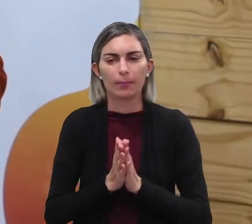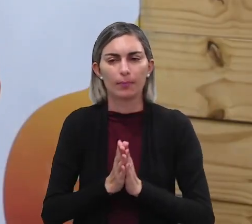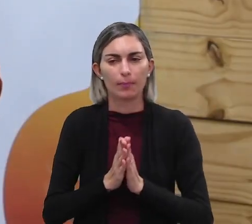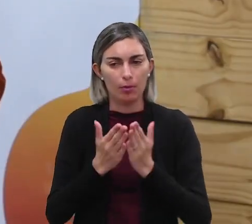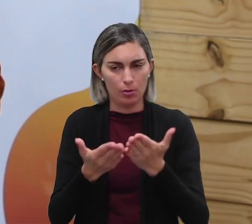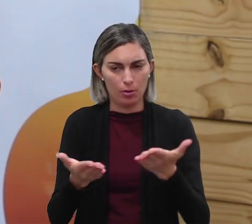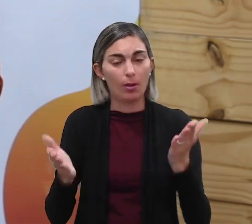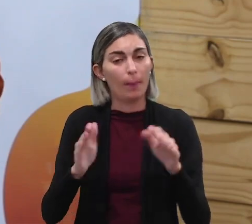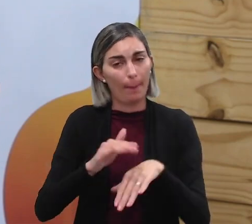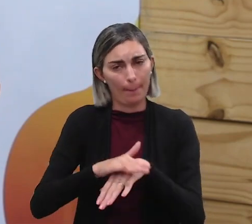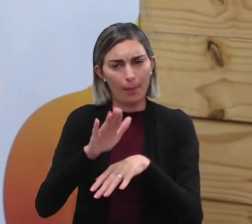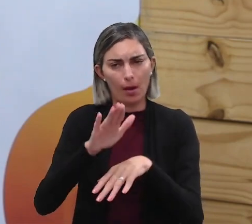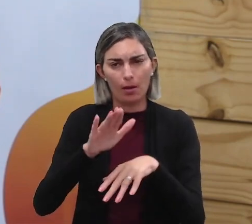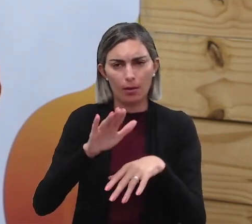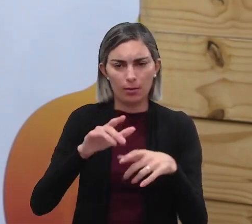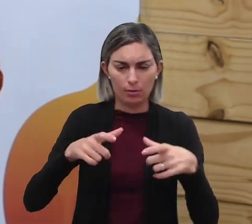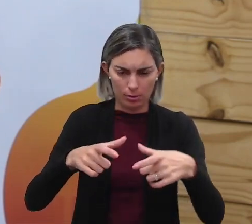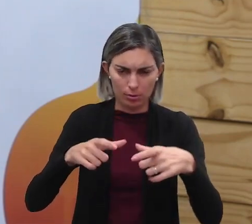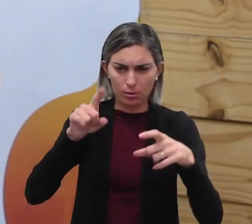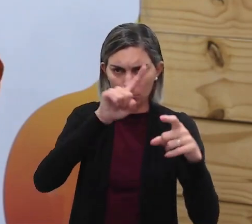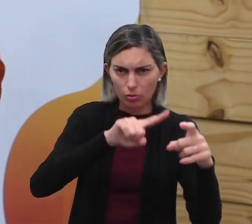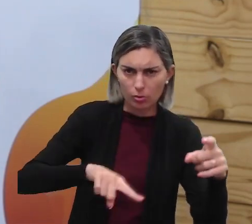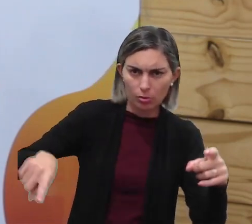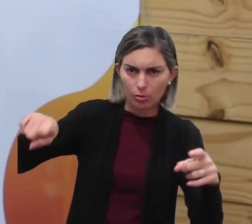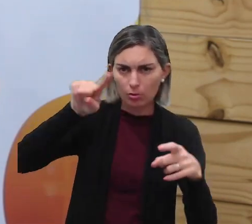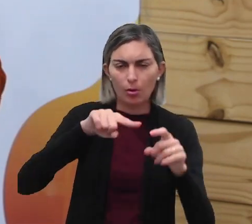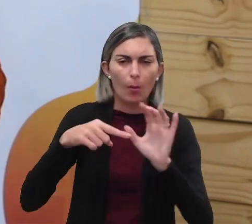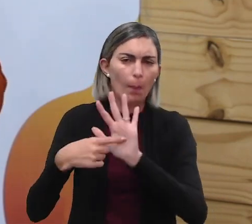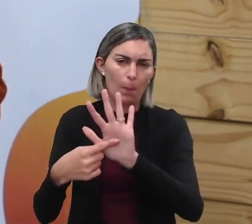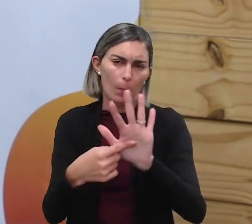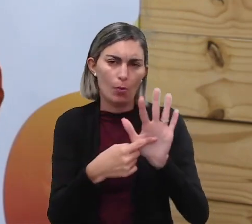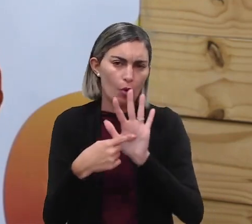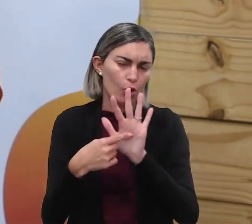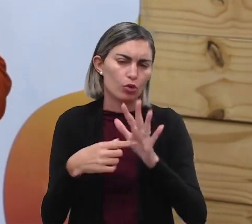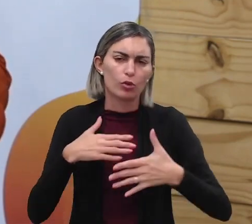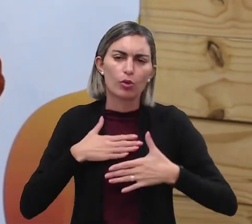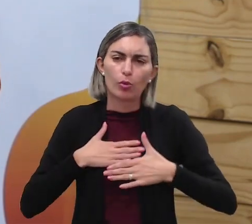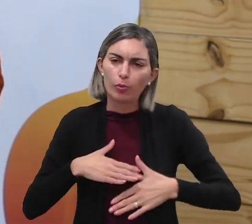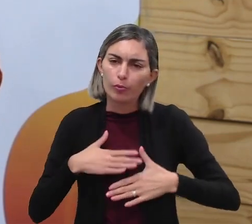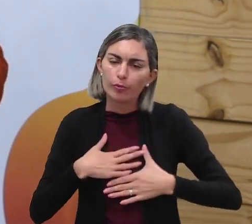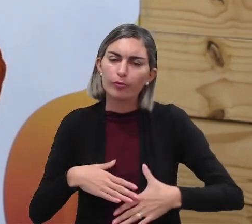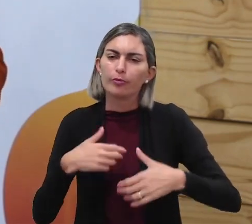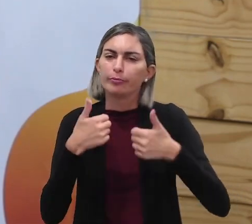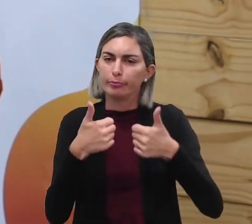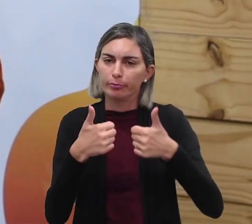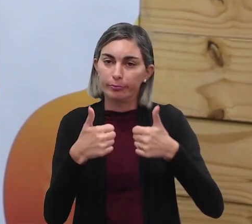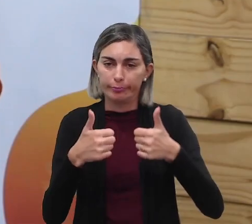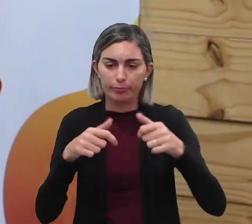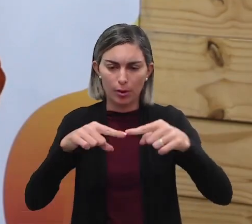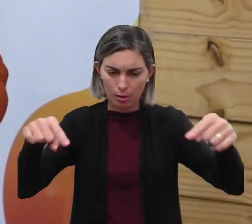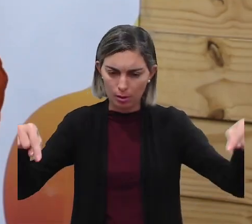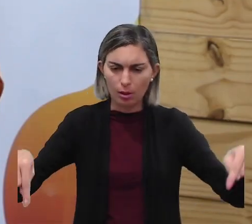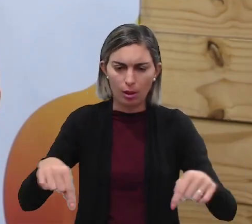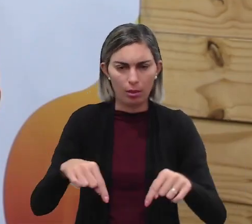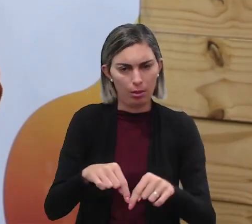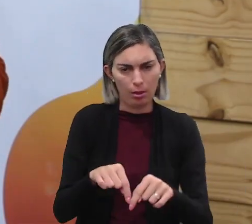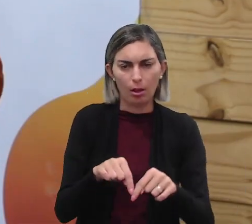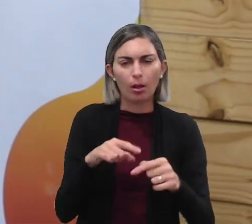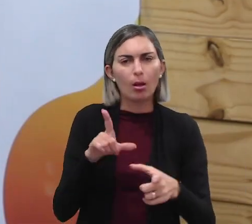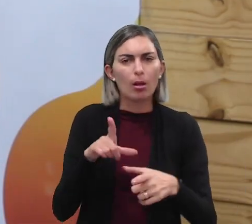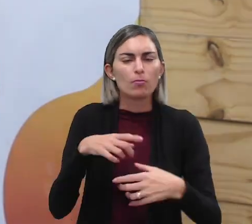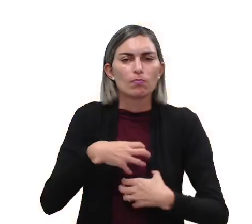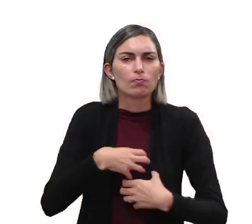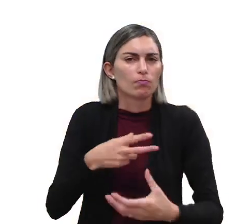as formas mais arredondadas. Elas remetem a conforto, enquanto que as retangulares nos remetem